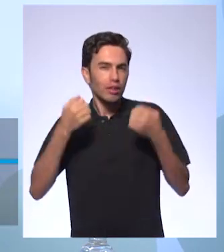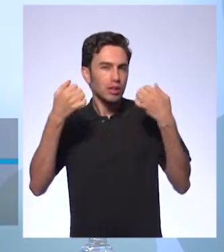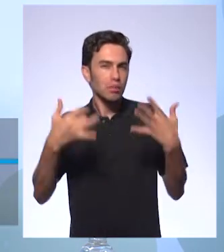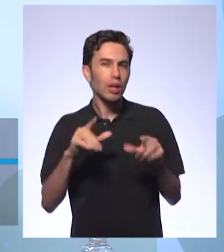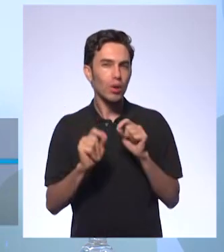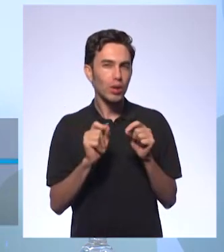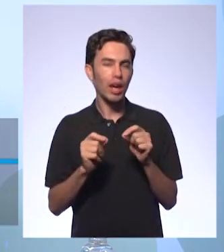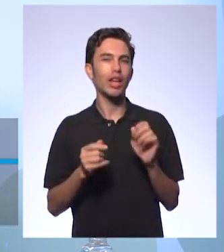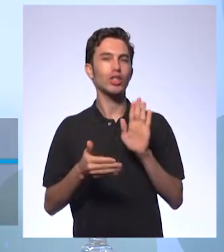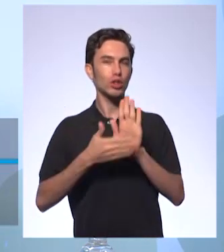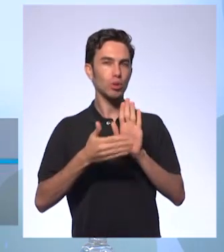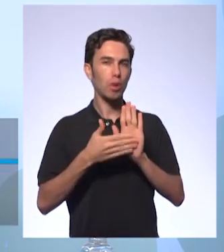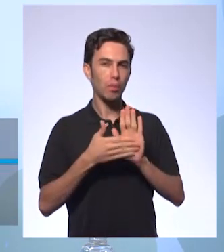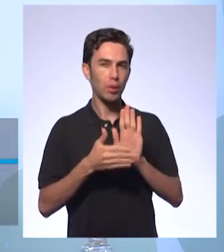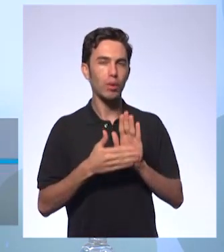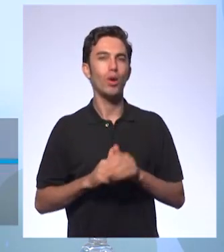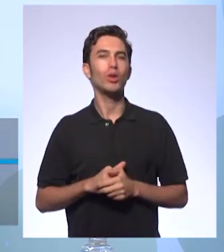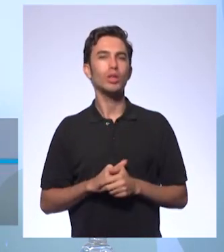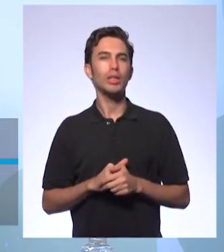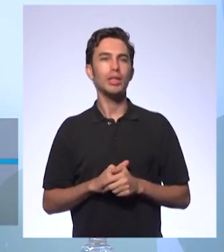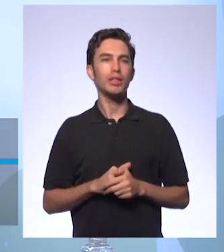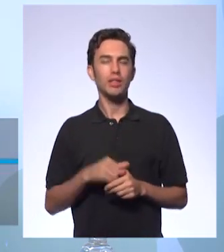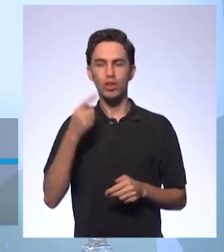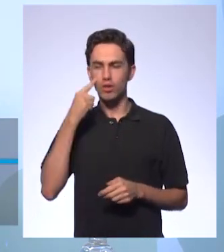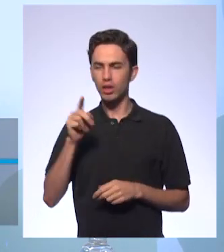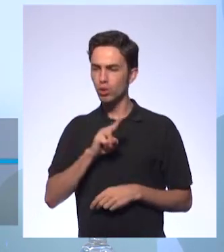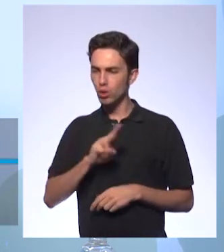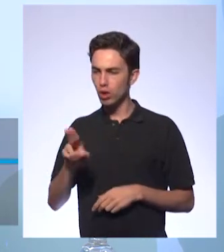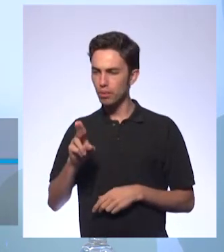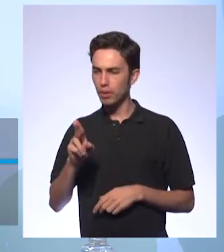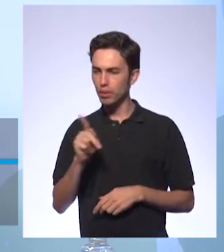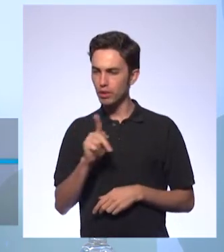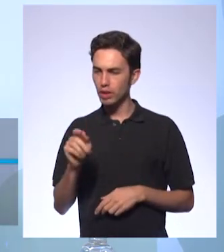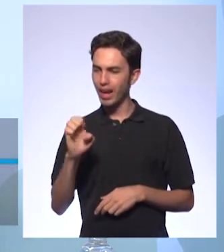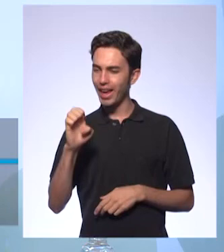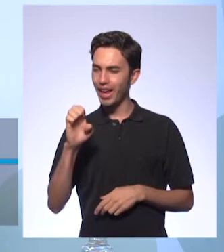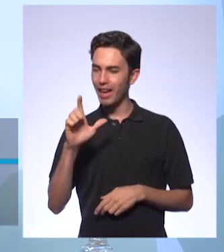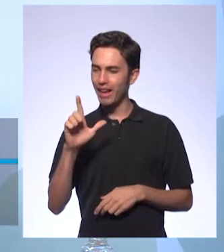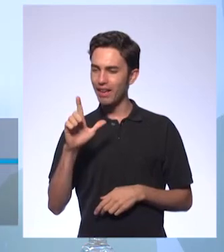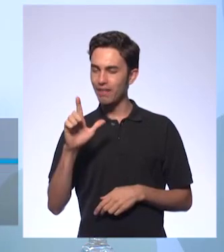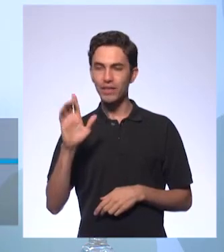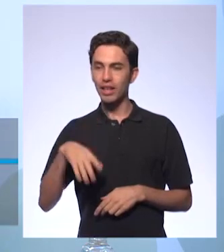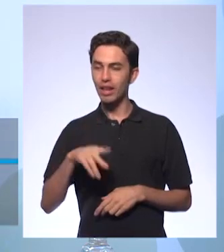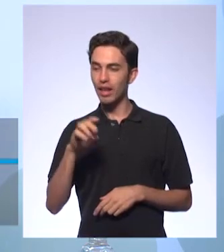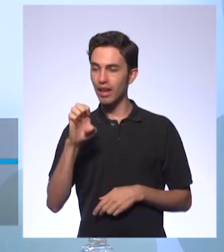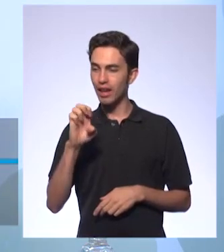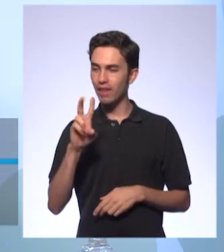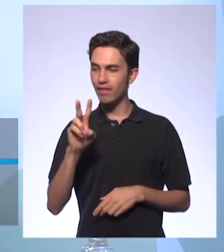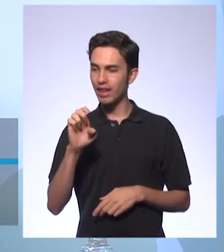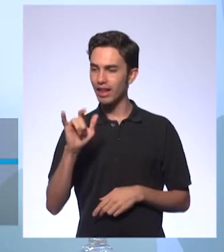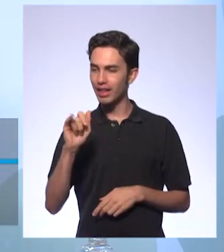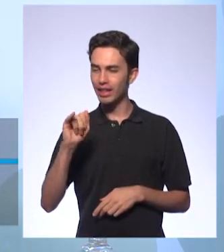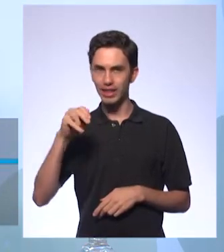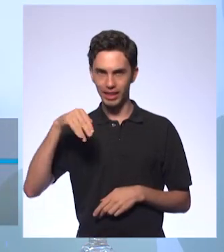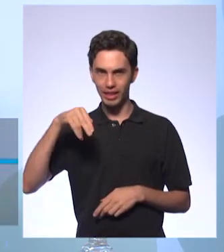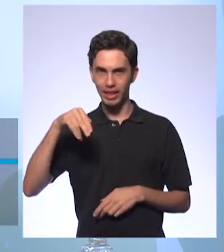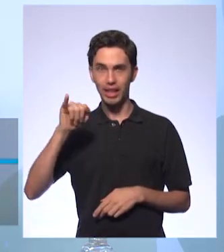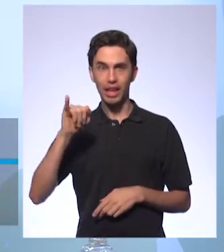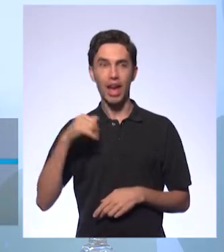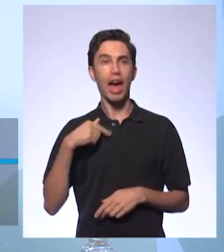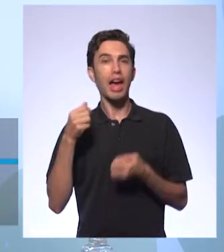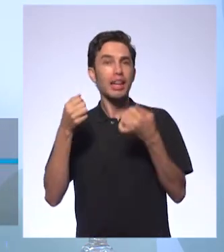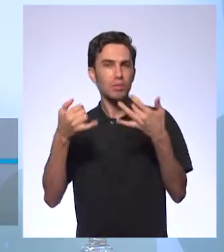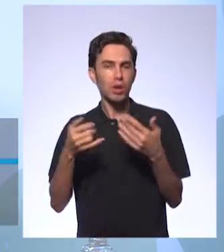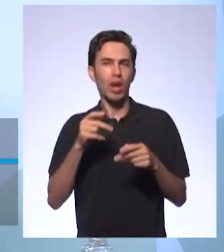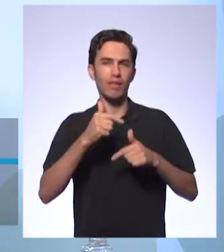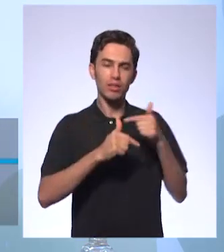uma proposta, né, da professora, deixa eu lembrar o nome dela aqui, Eveline, senão eu falo Evelyn. Eveline, que ela ali fez um